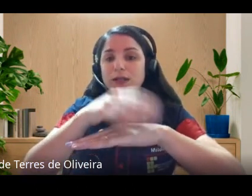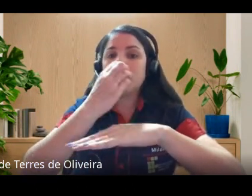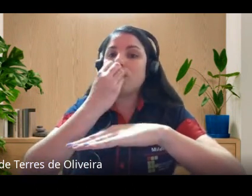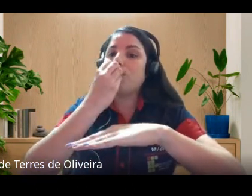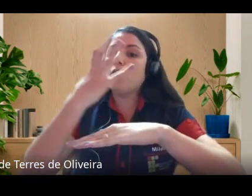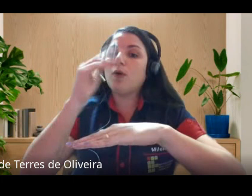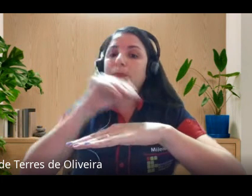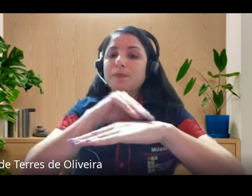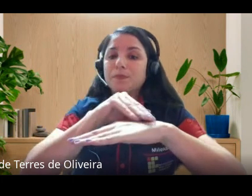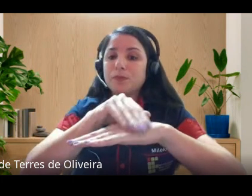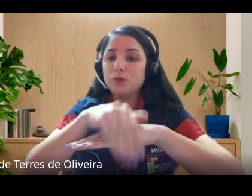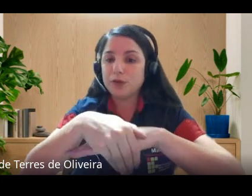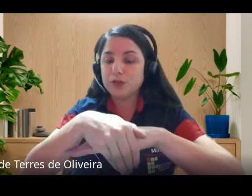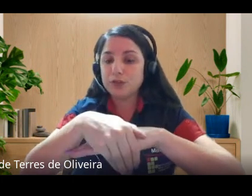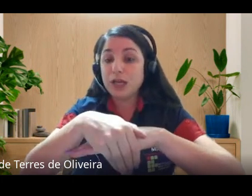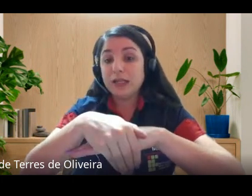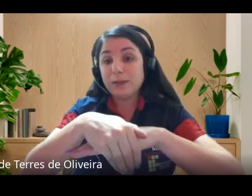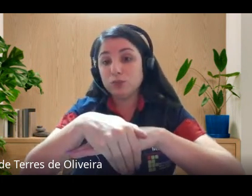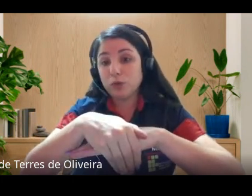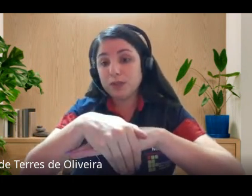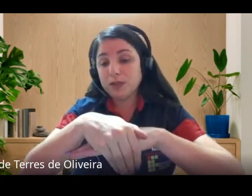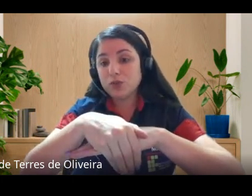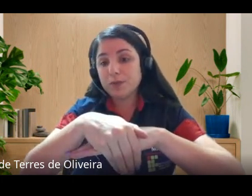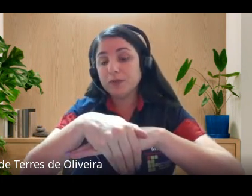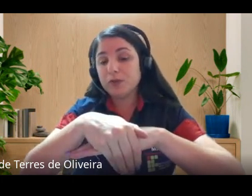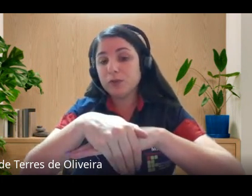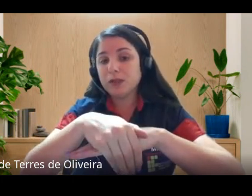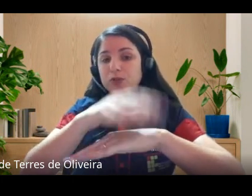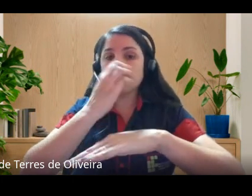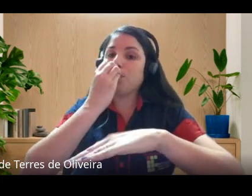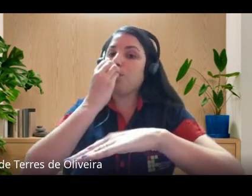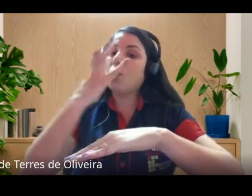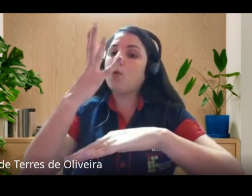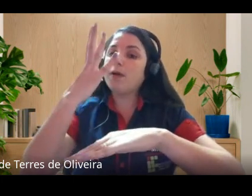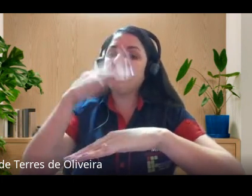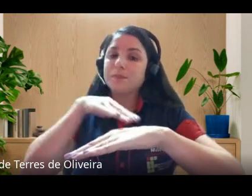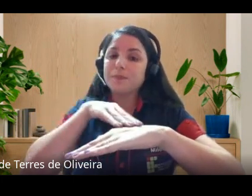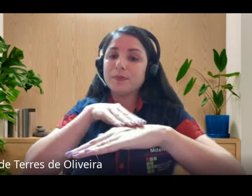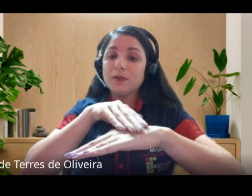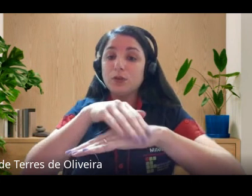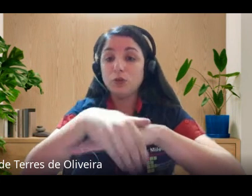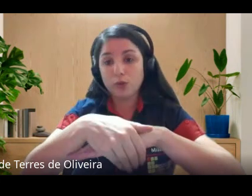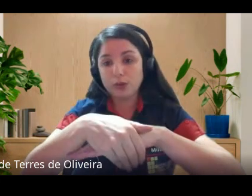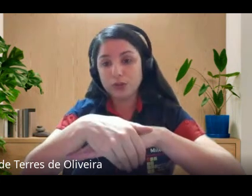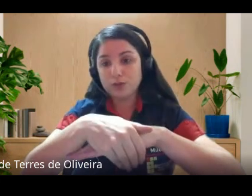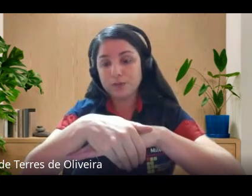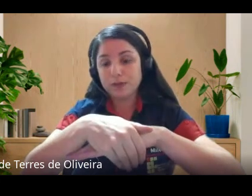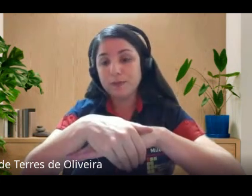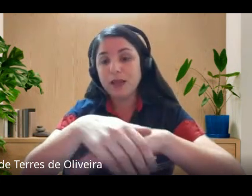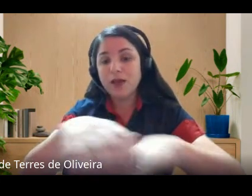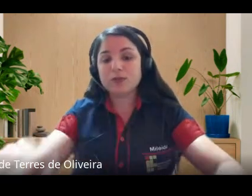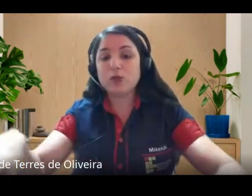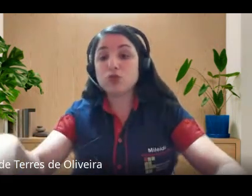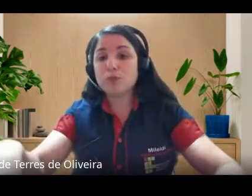né, da mão, ó, boa noite. Da mão dominante sobre a mão não dominante, ó. Boa noite.